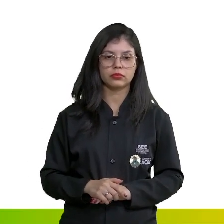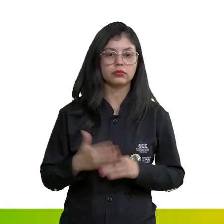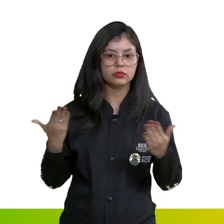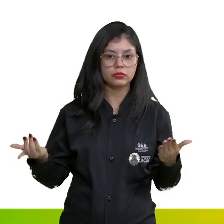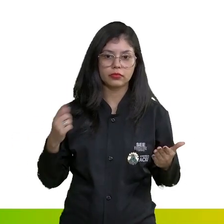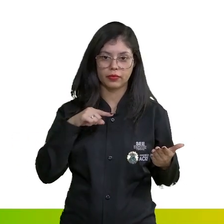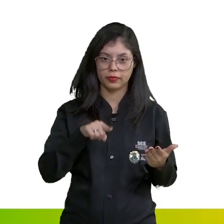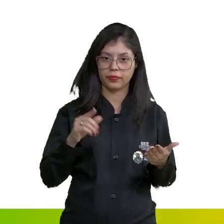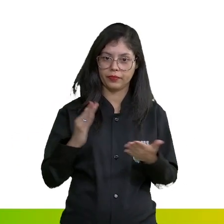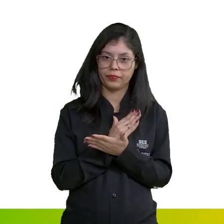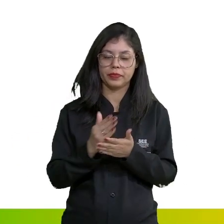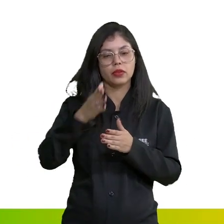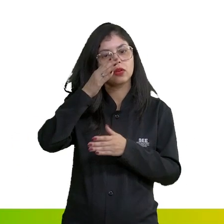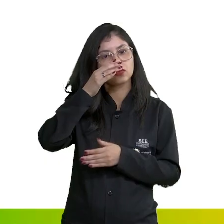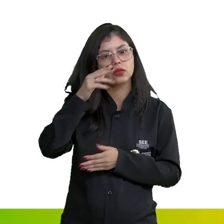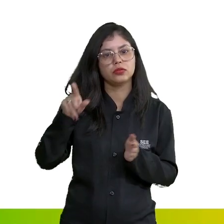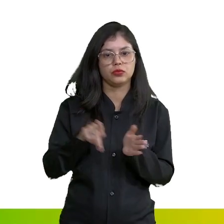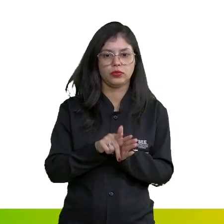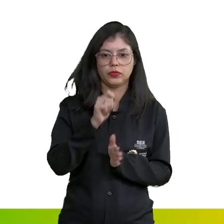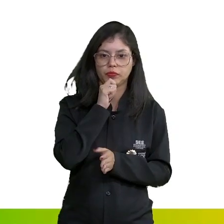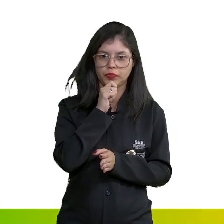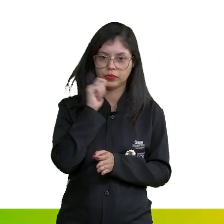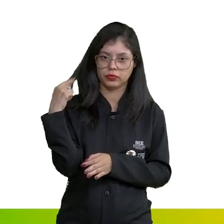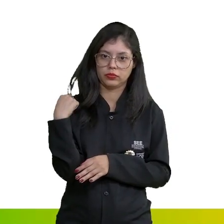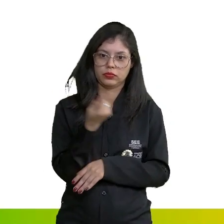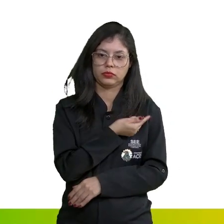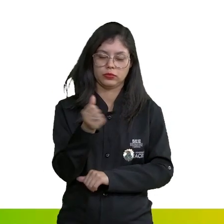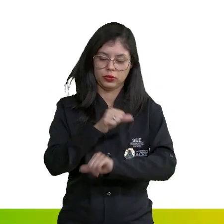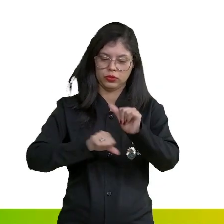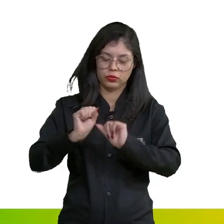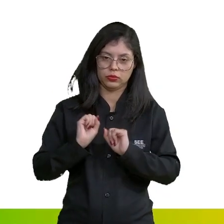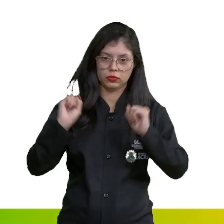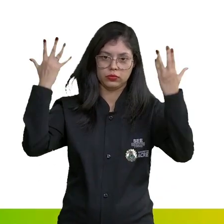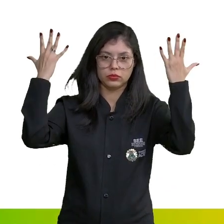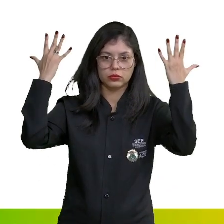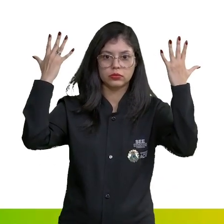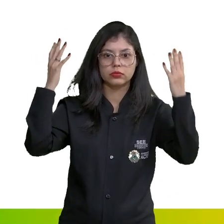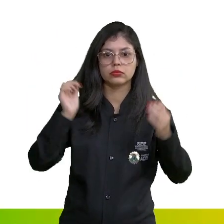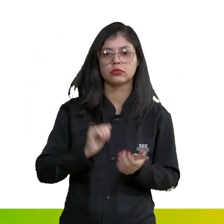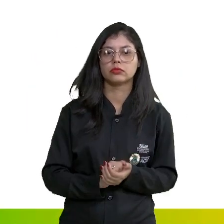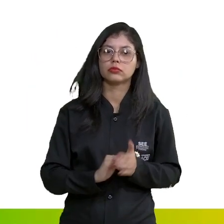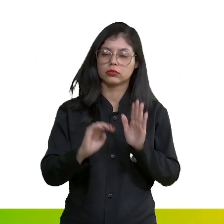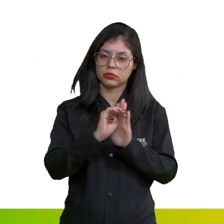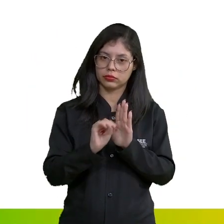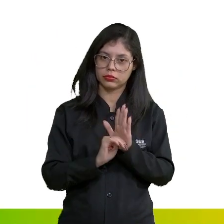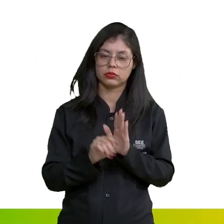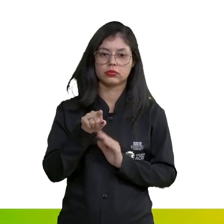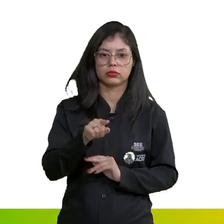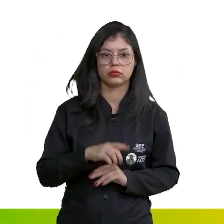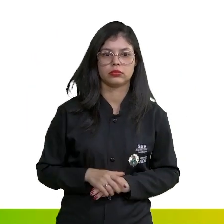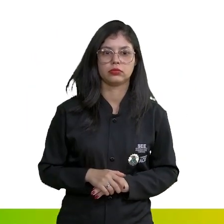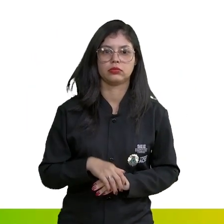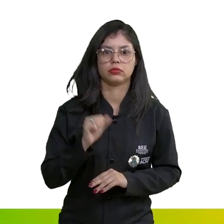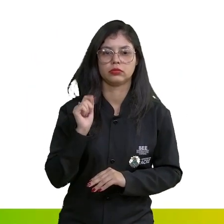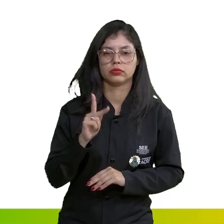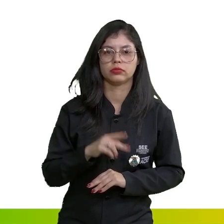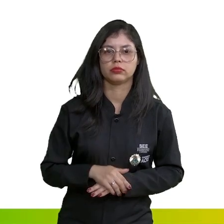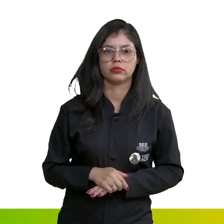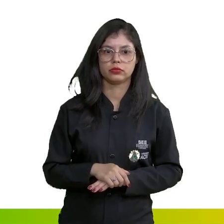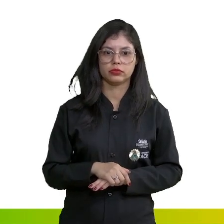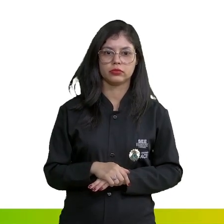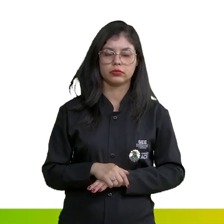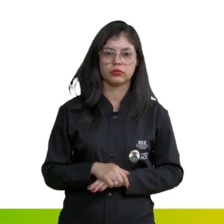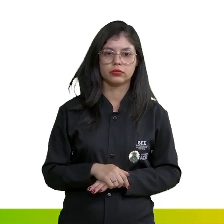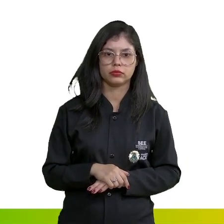são algumas curiosidades sobre, né, a nossa mudança de clima, fatores que afetam isso aí, tá ok? Bom,